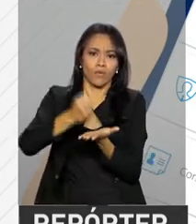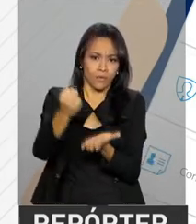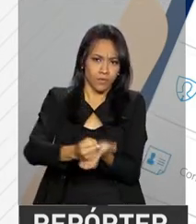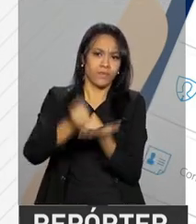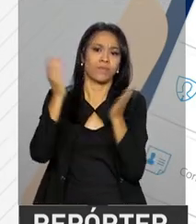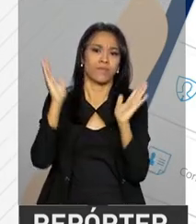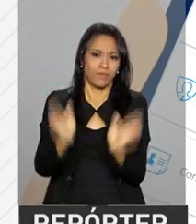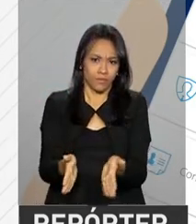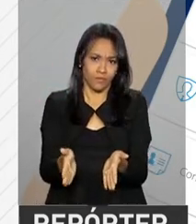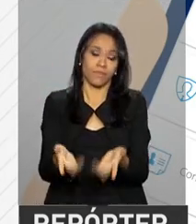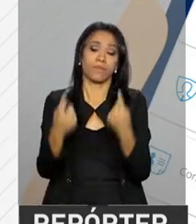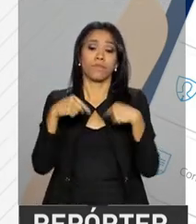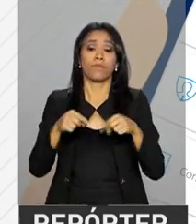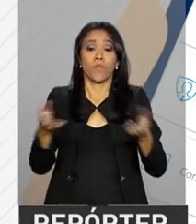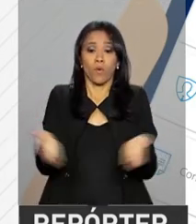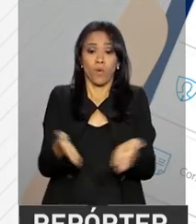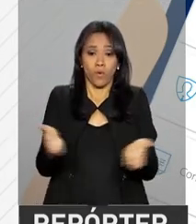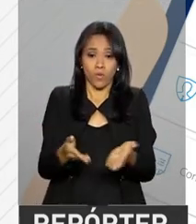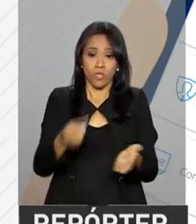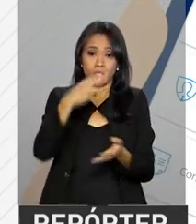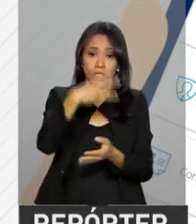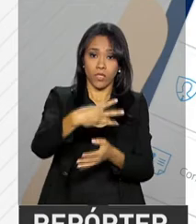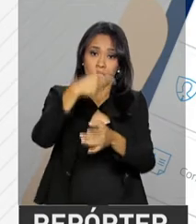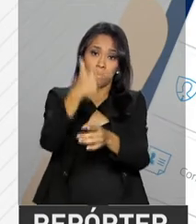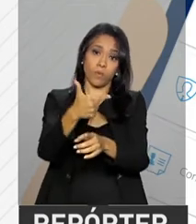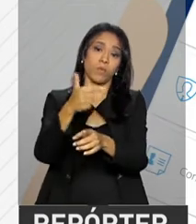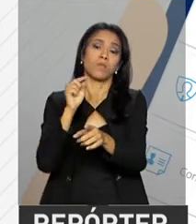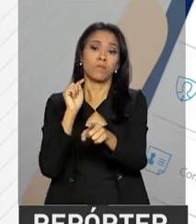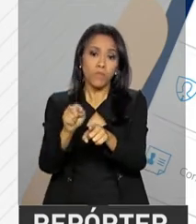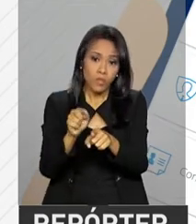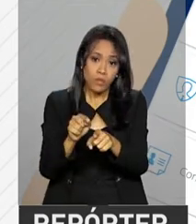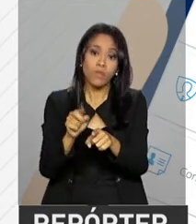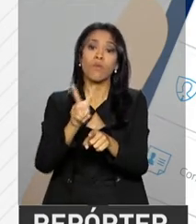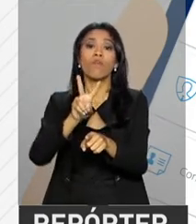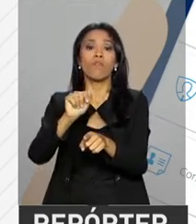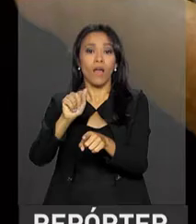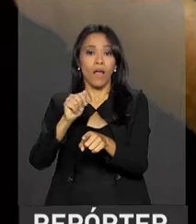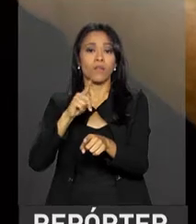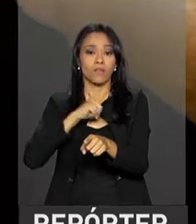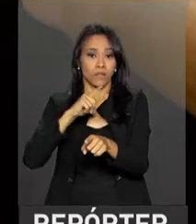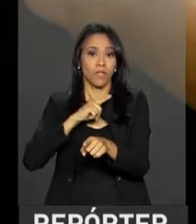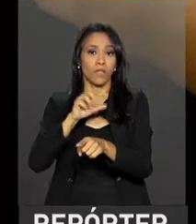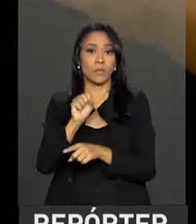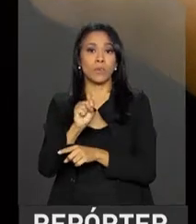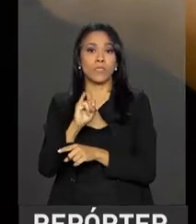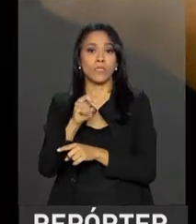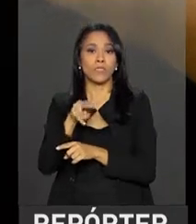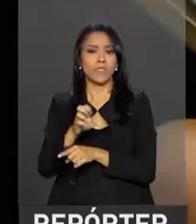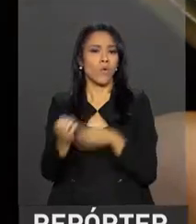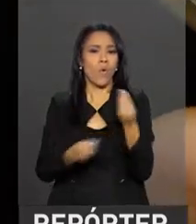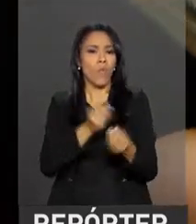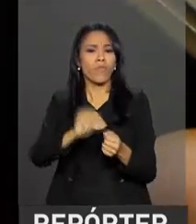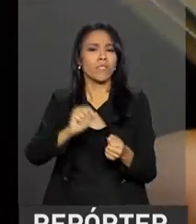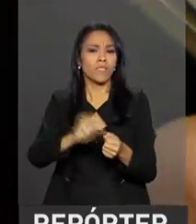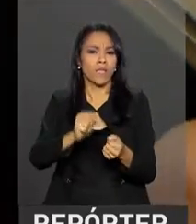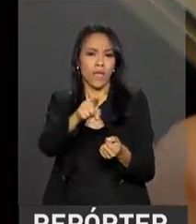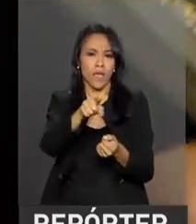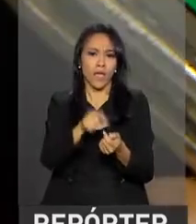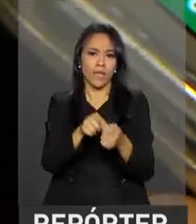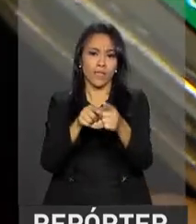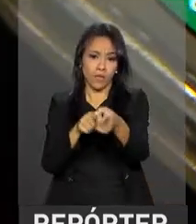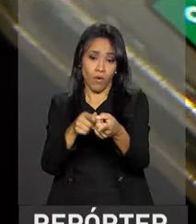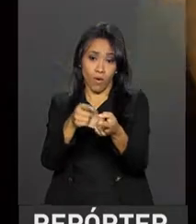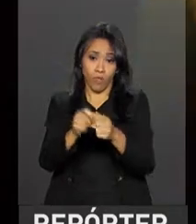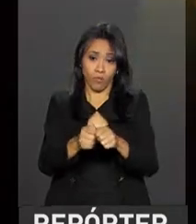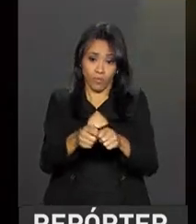aplicativo atualmente há cerca de 32 mil vagas disponíveis no sine para baixar o aplicativo basta acessar na loja de